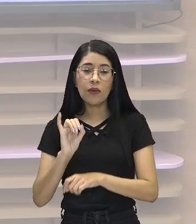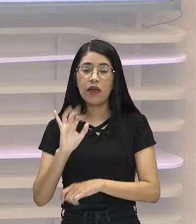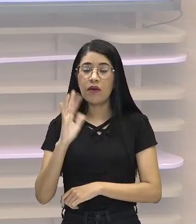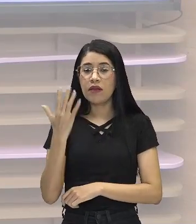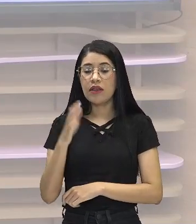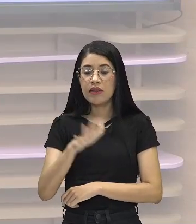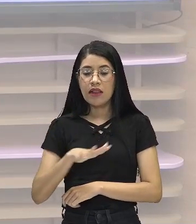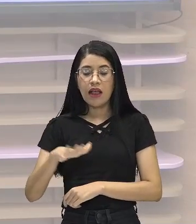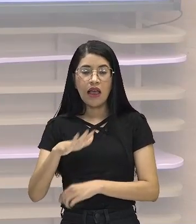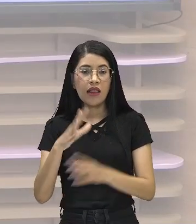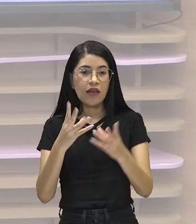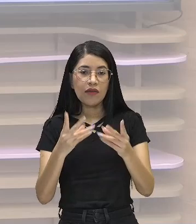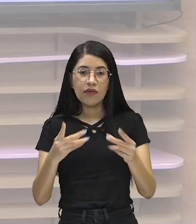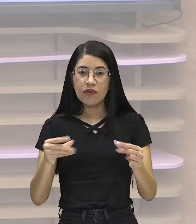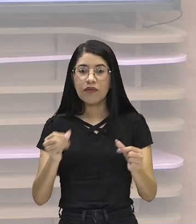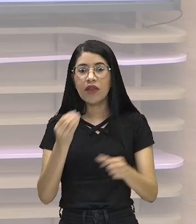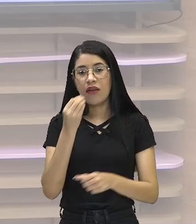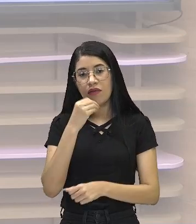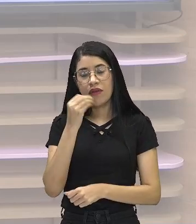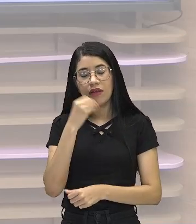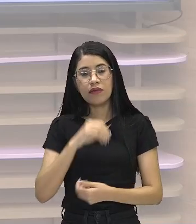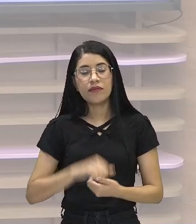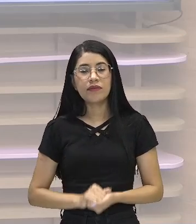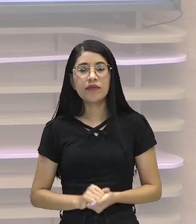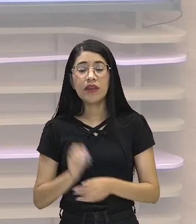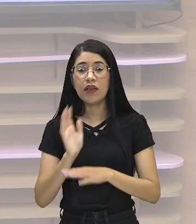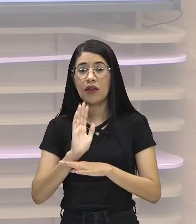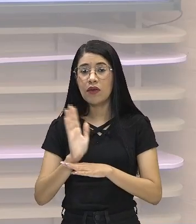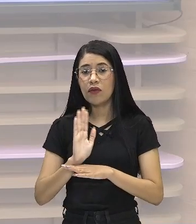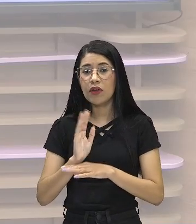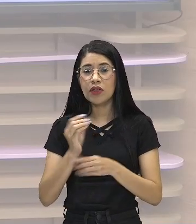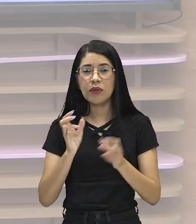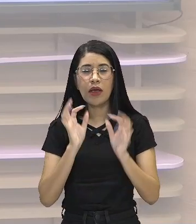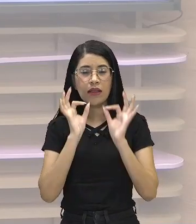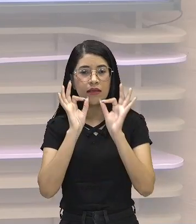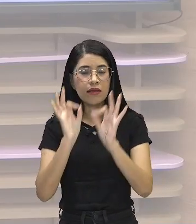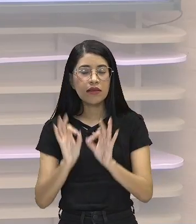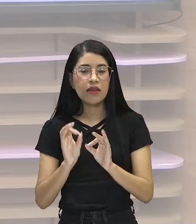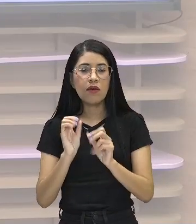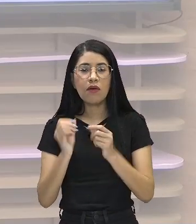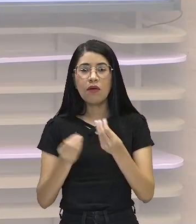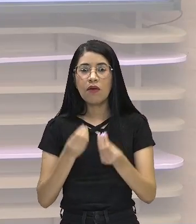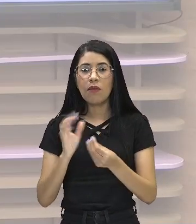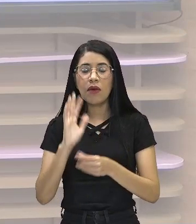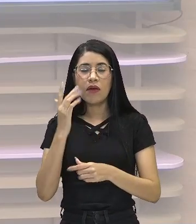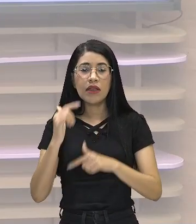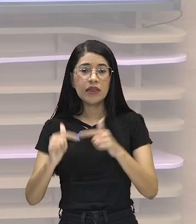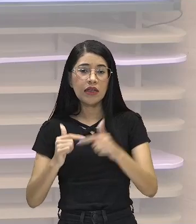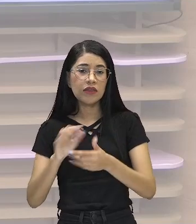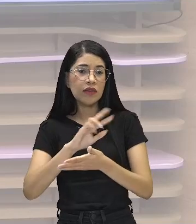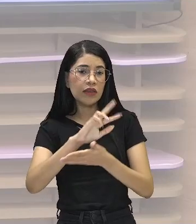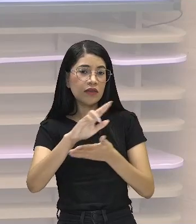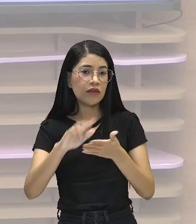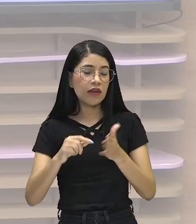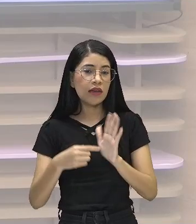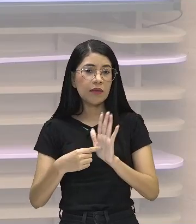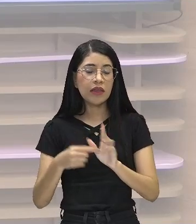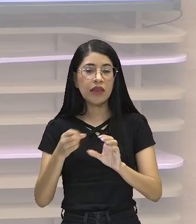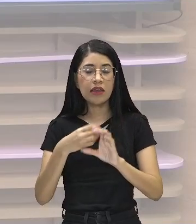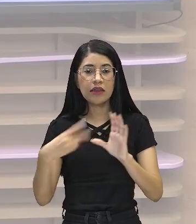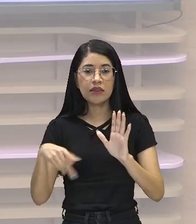era realizado, então a gente observa também a degradação dessas áreas, né, do ecossistema e